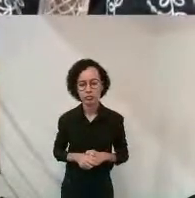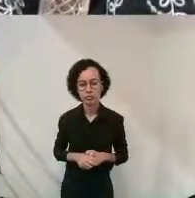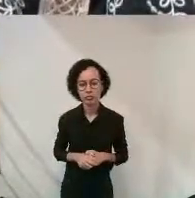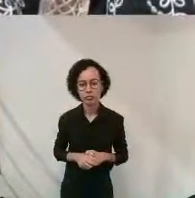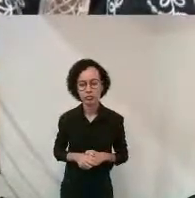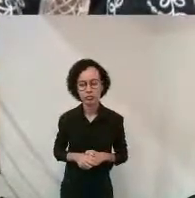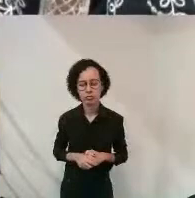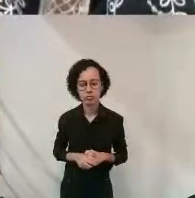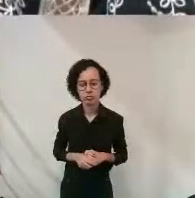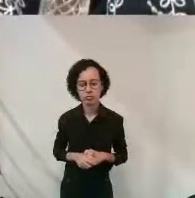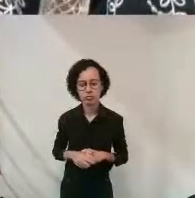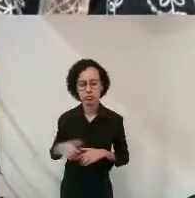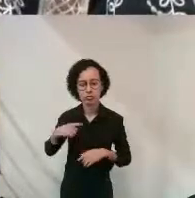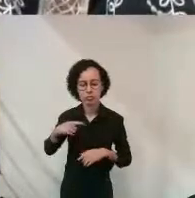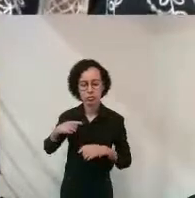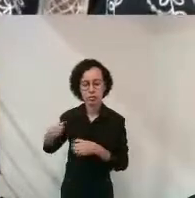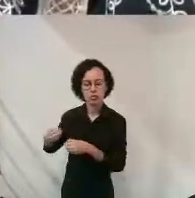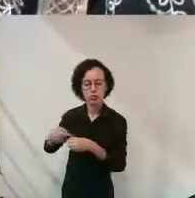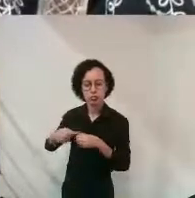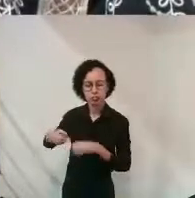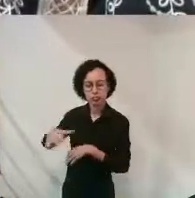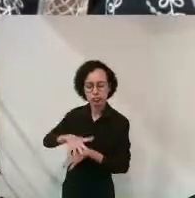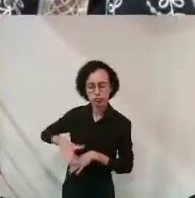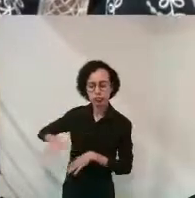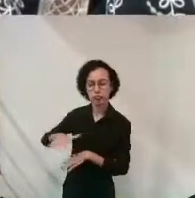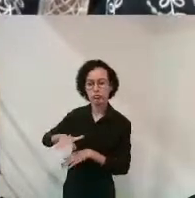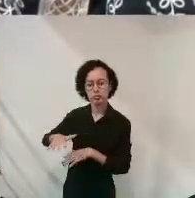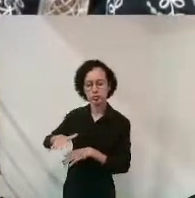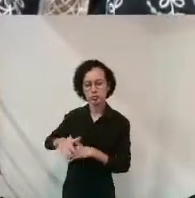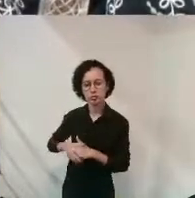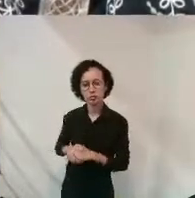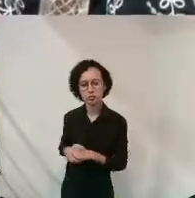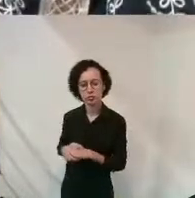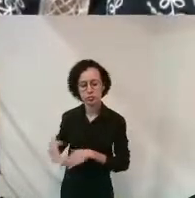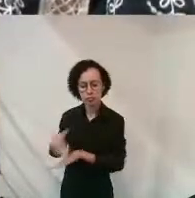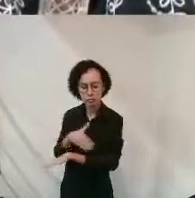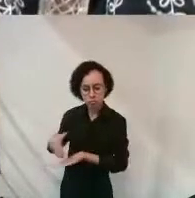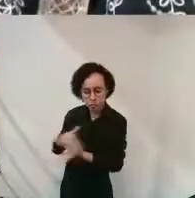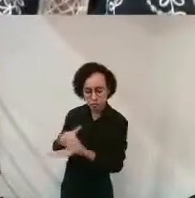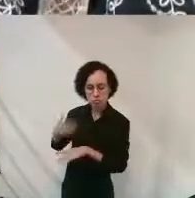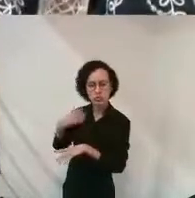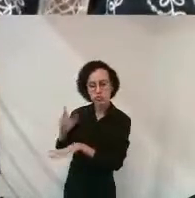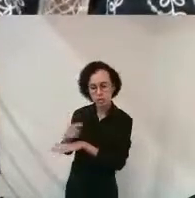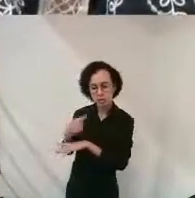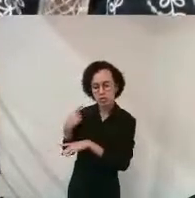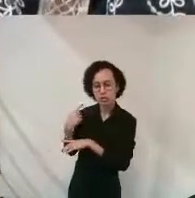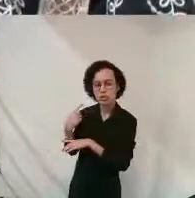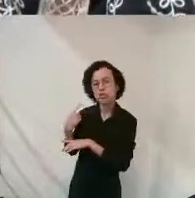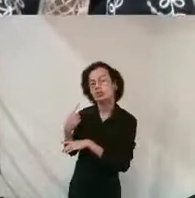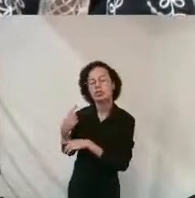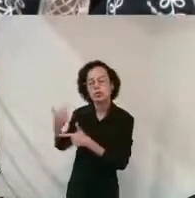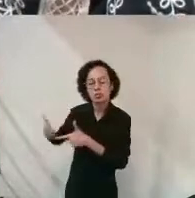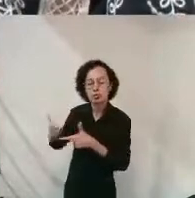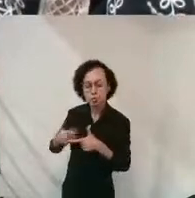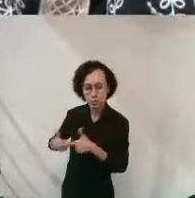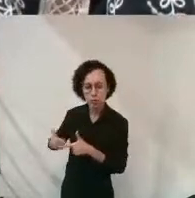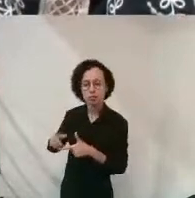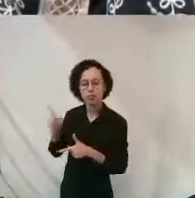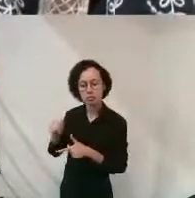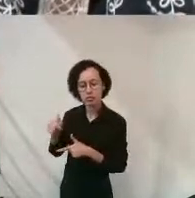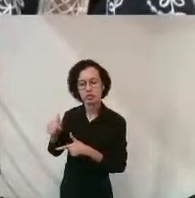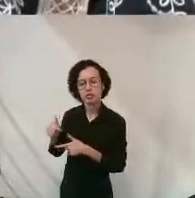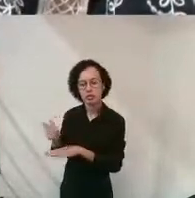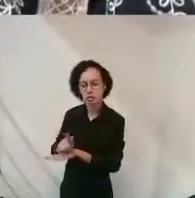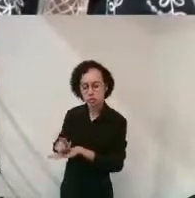as condições urbanísticas, que realmente acabam sendo vertentes desse problema, que é justamente a